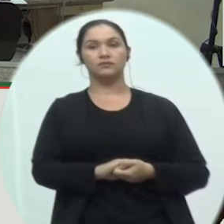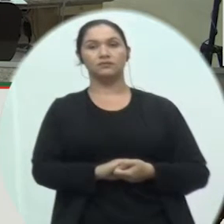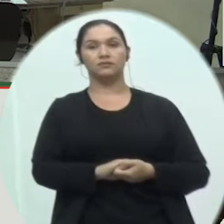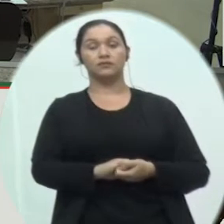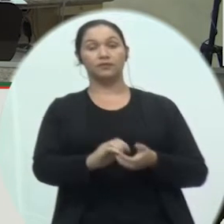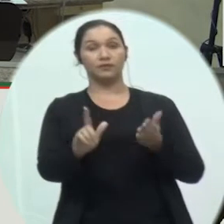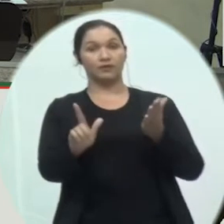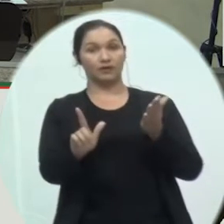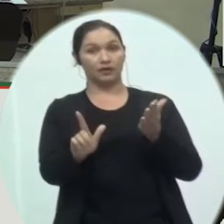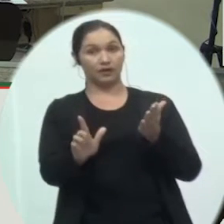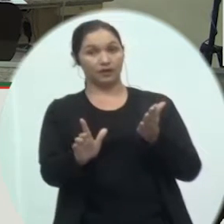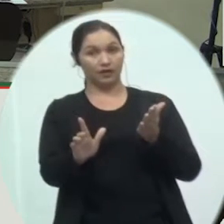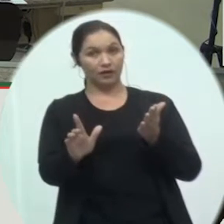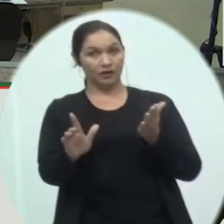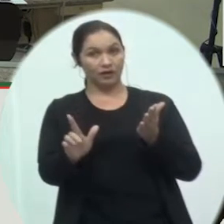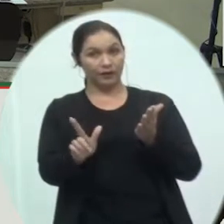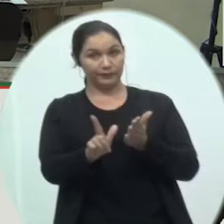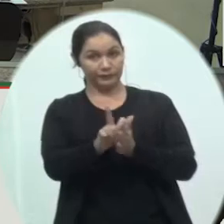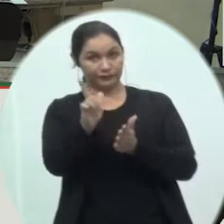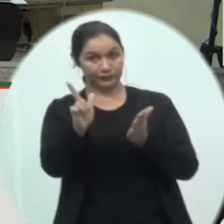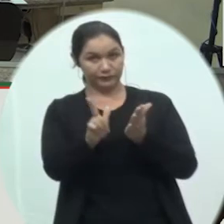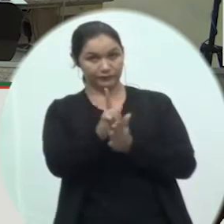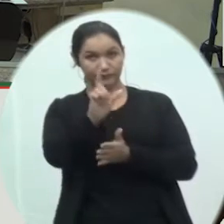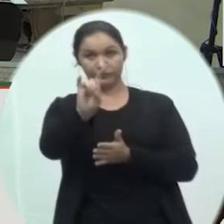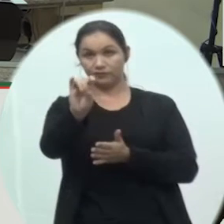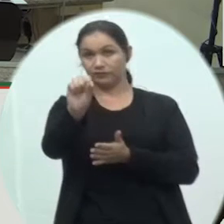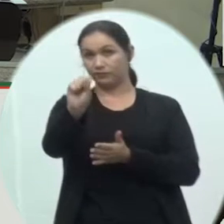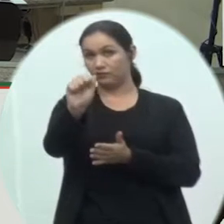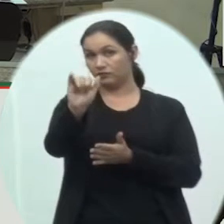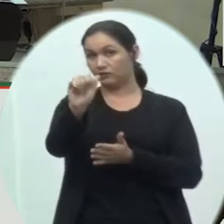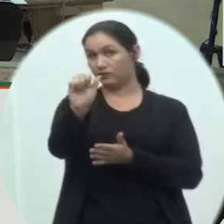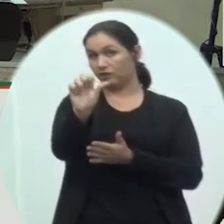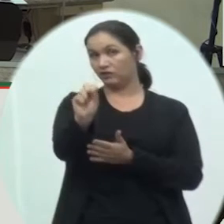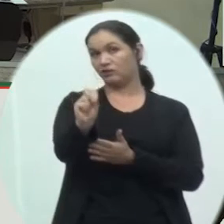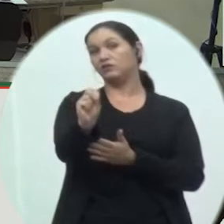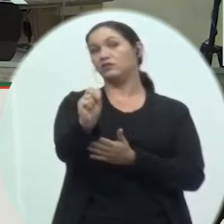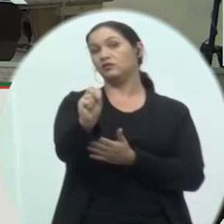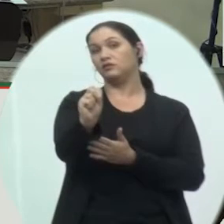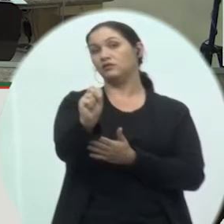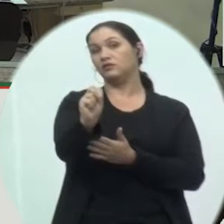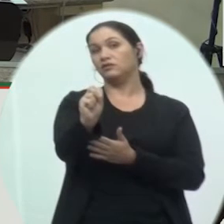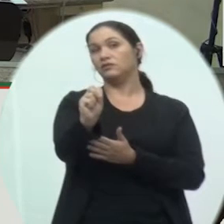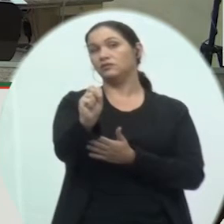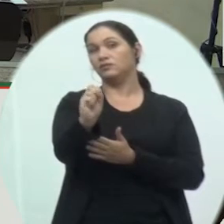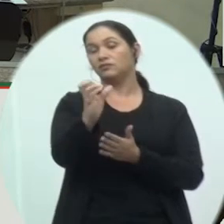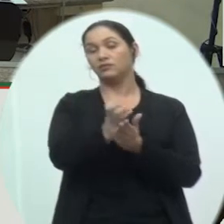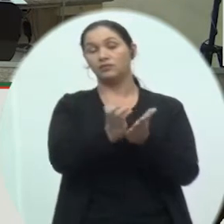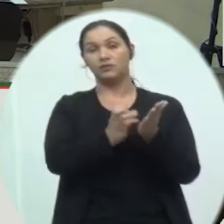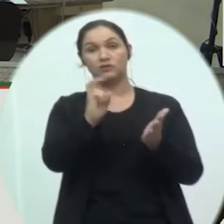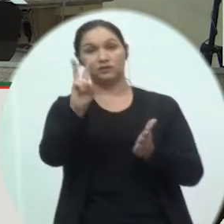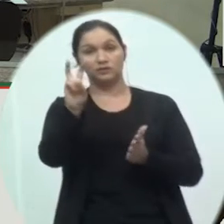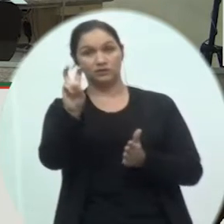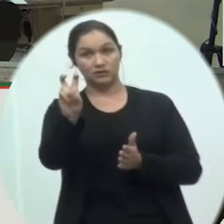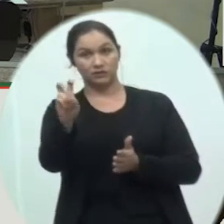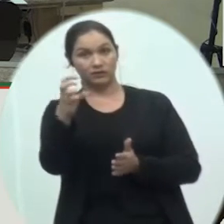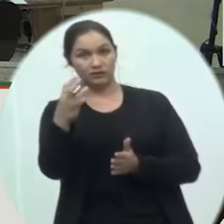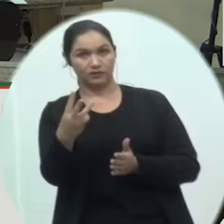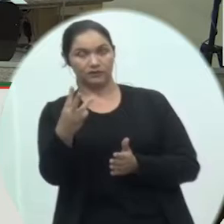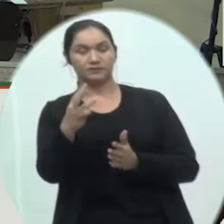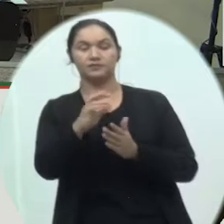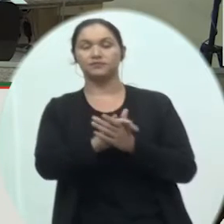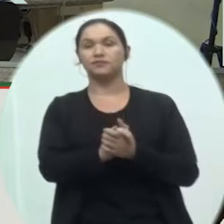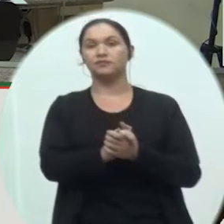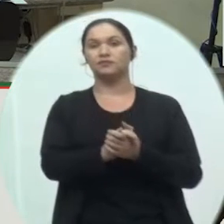Isaías capítulo 53, no verso 2, nos diz assim: Porque foi subindo como